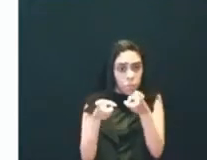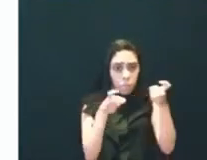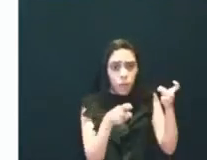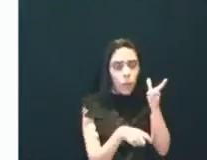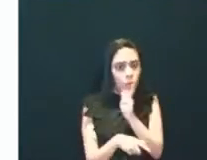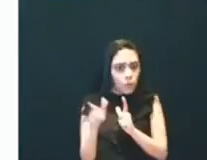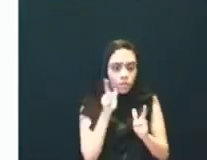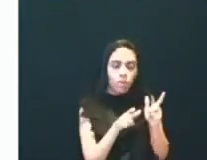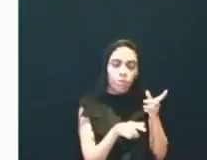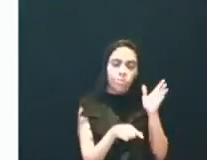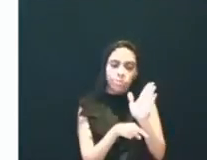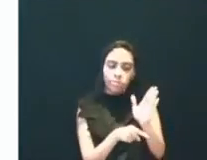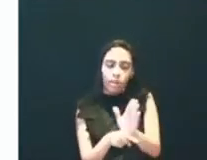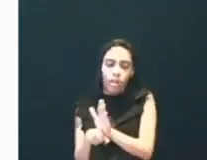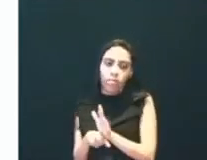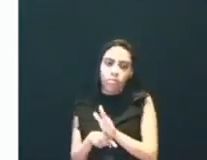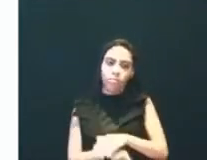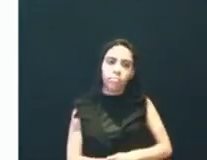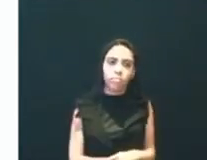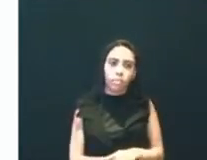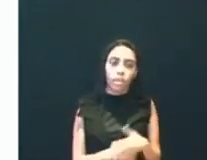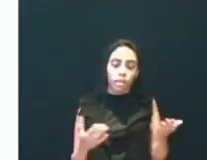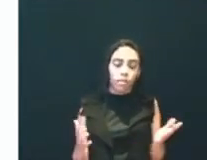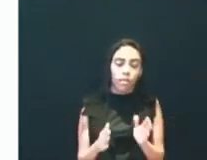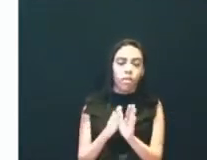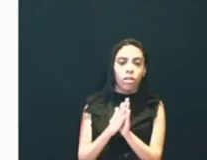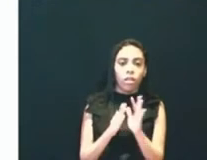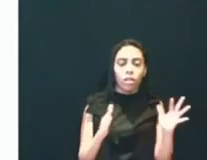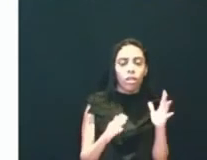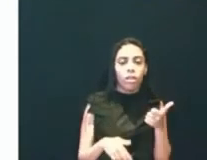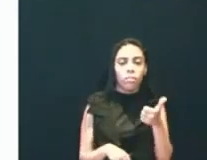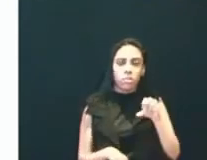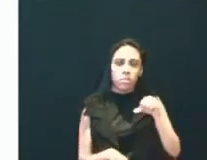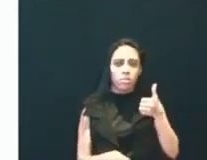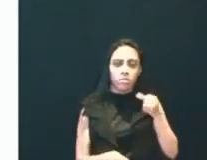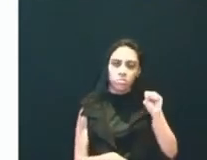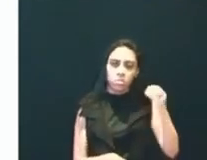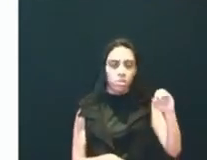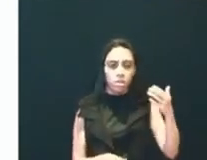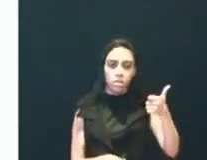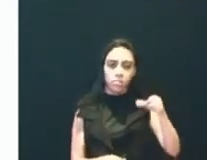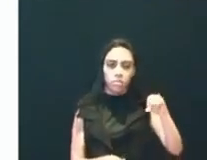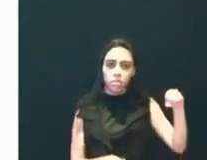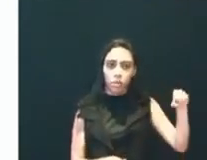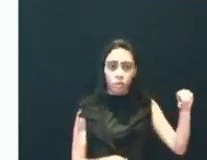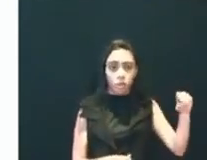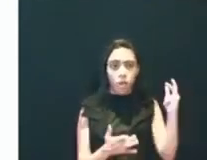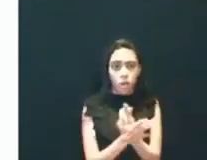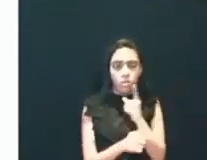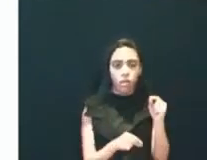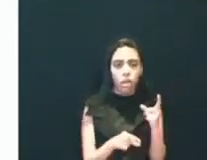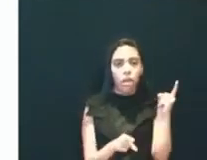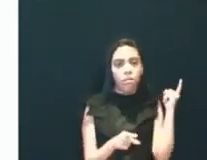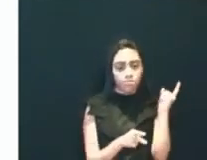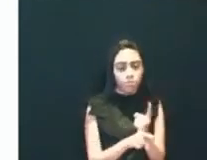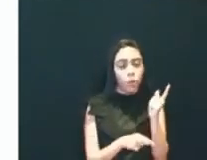tratamento das leucemias. A partir da década de 80, década de 90, que a gente começou a ter os primeiros